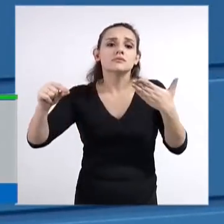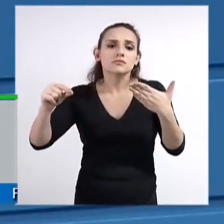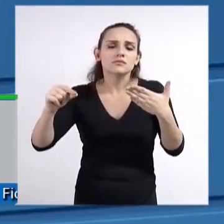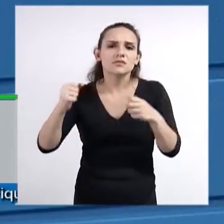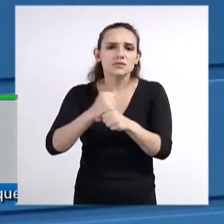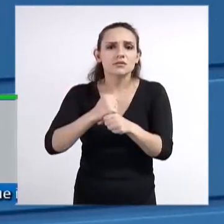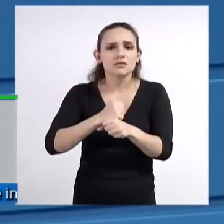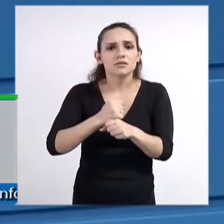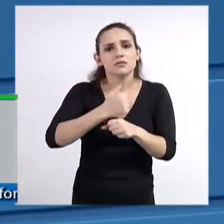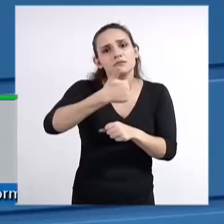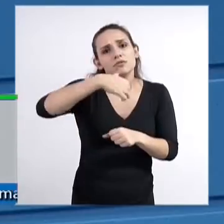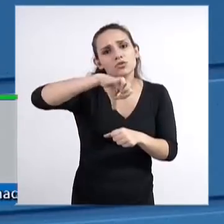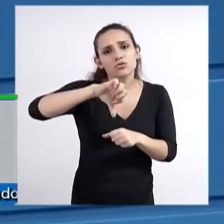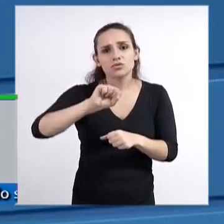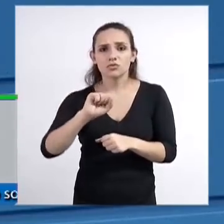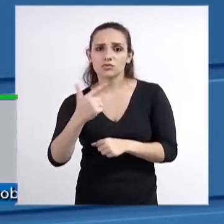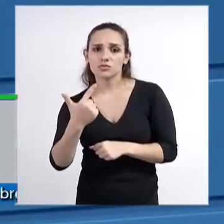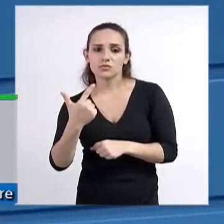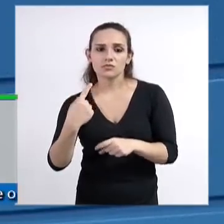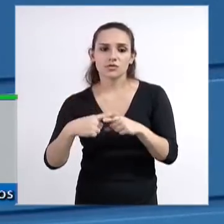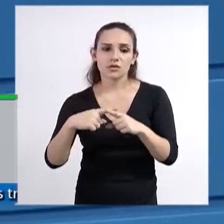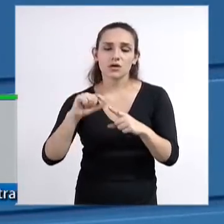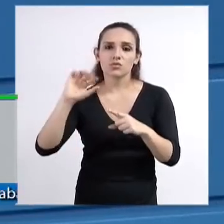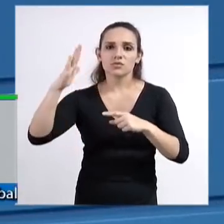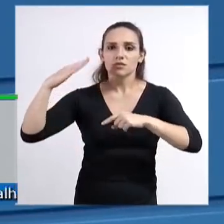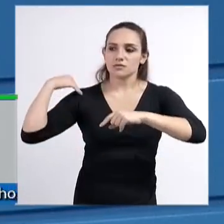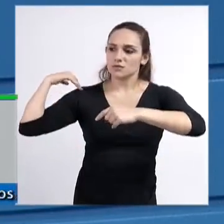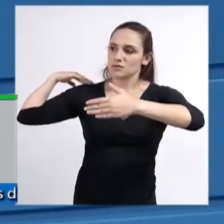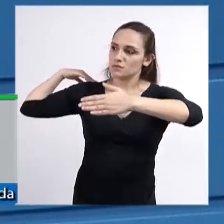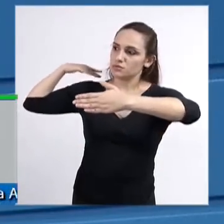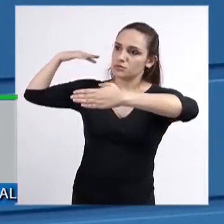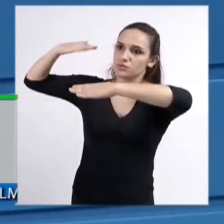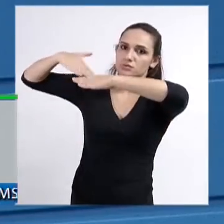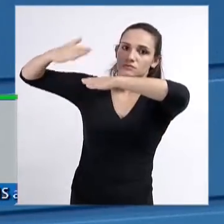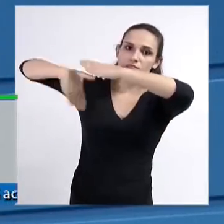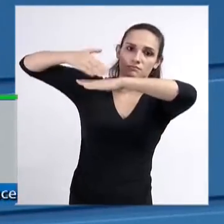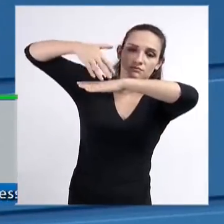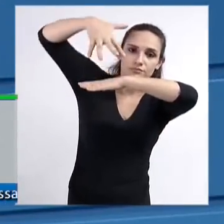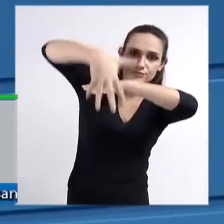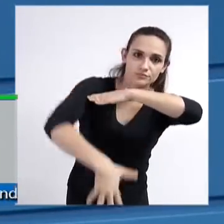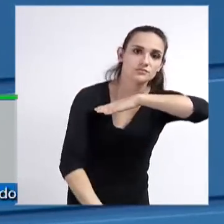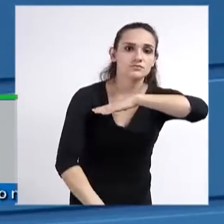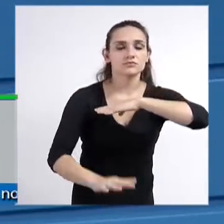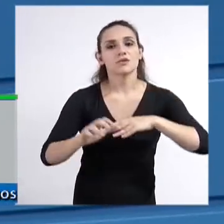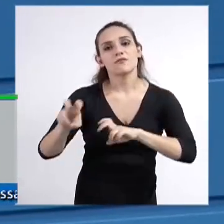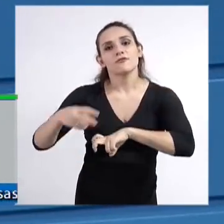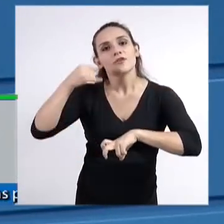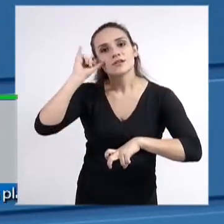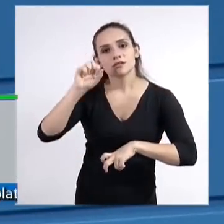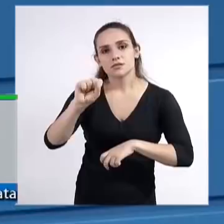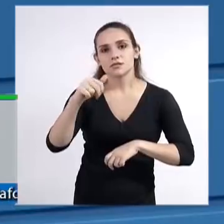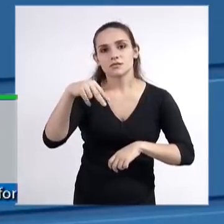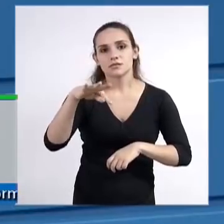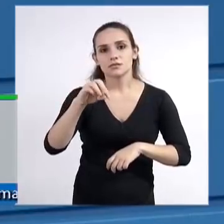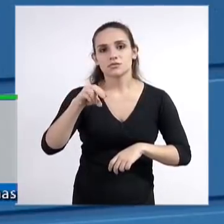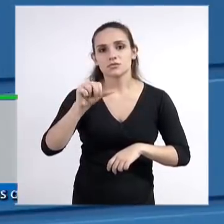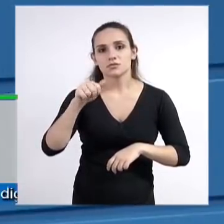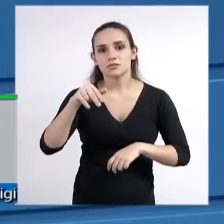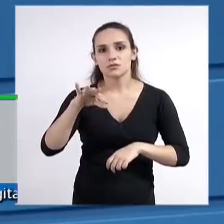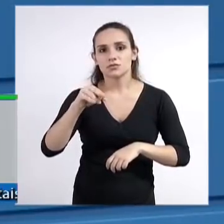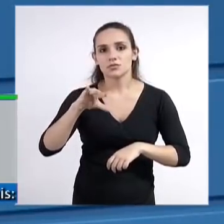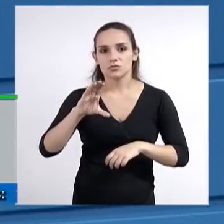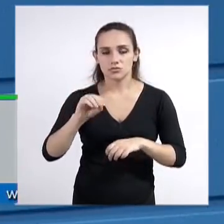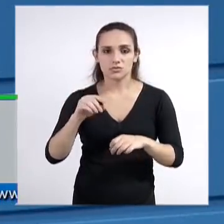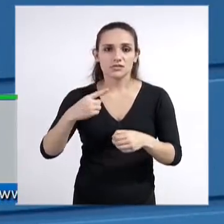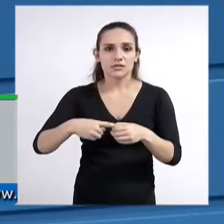em 1982 pelo rompimento de uma represa na fazenda Santo Antônio do Piquiri, localizado na área rural de